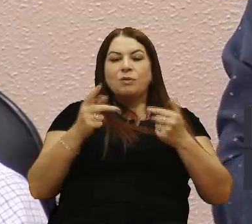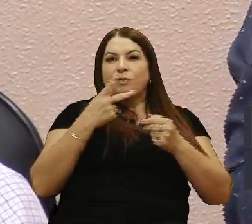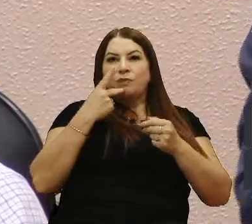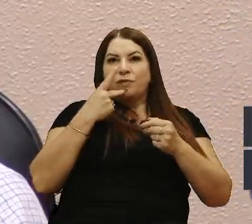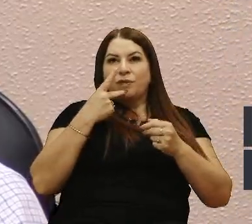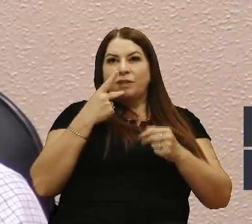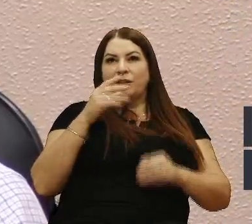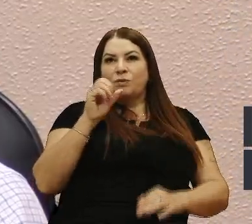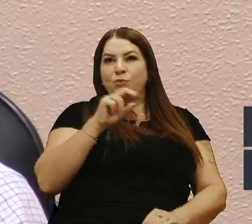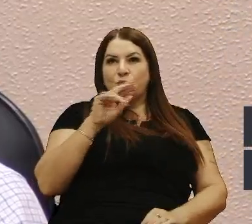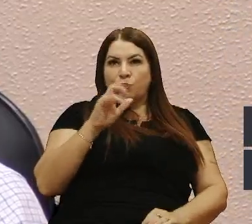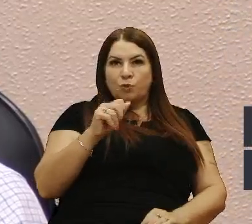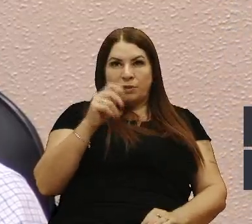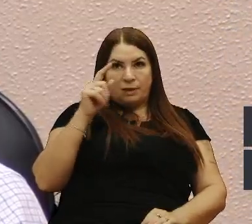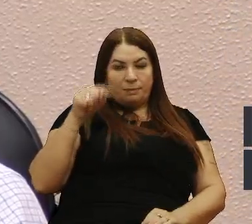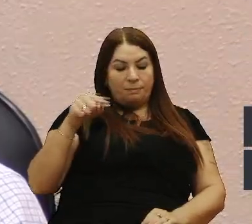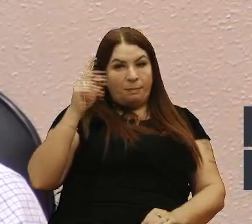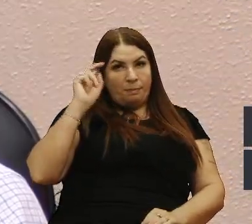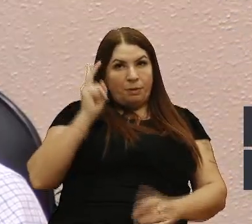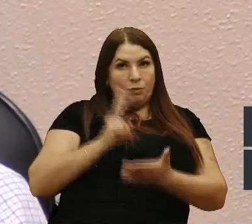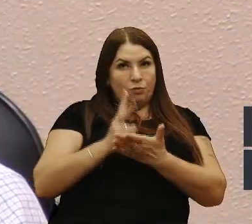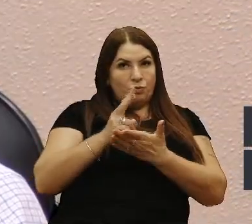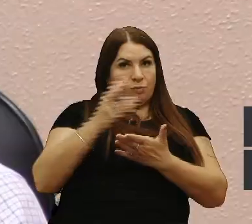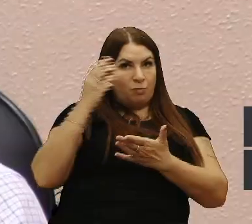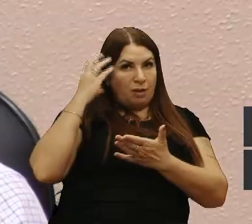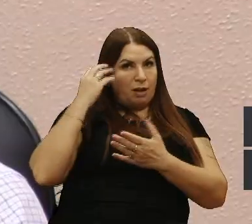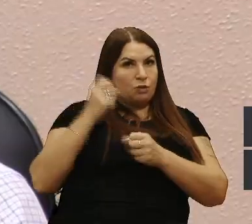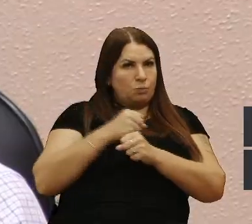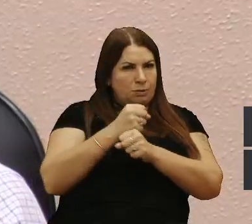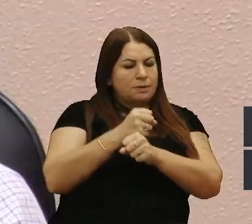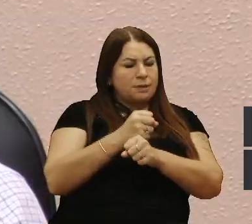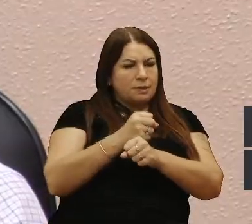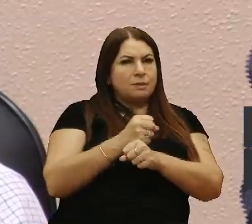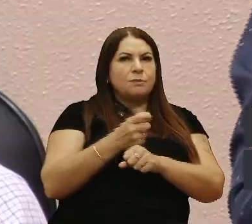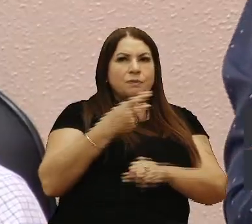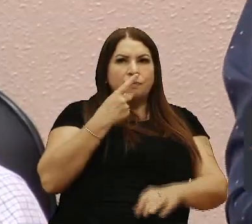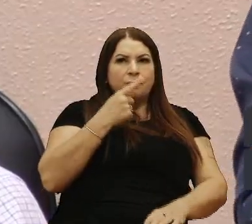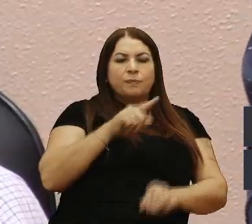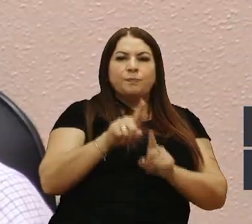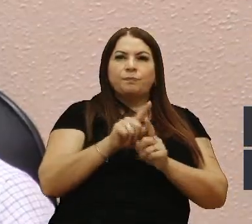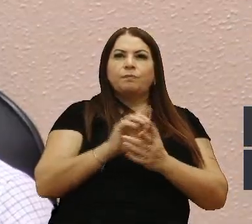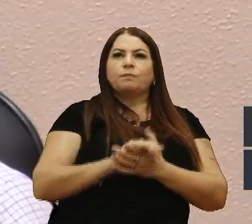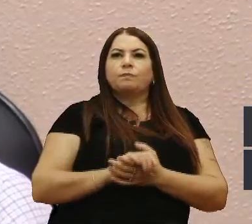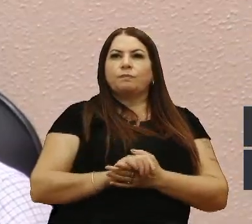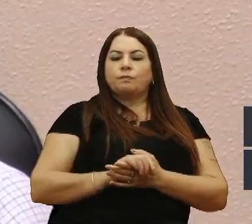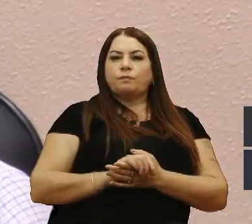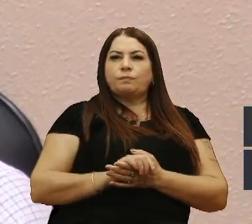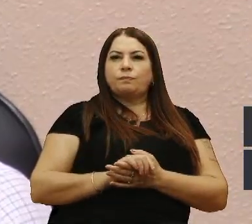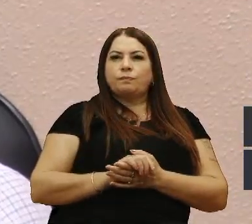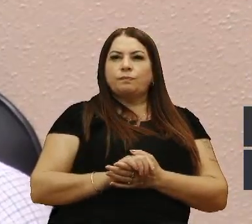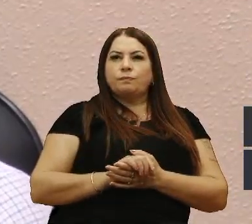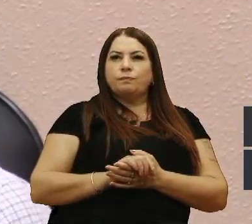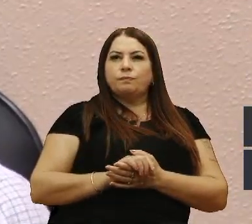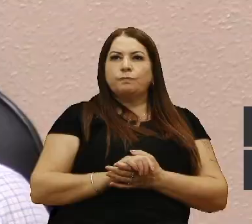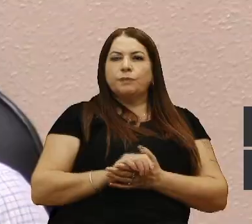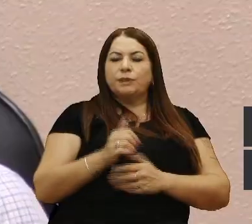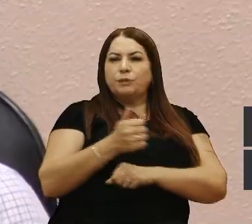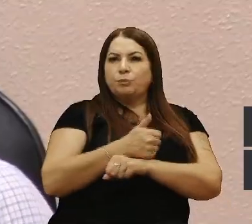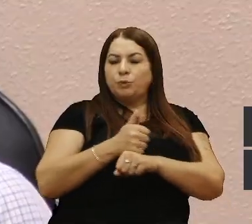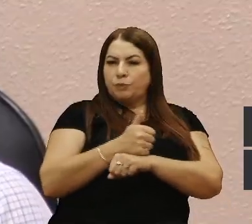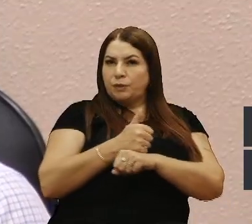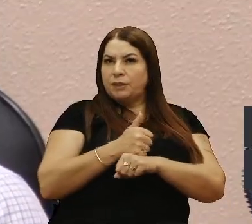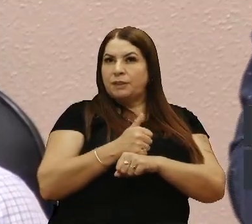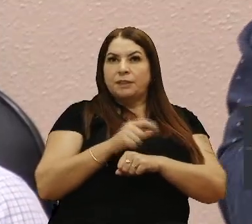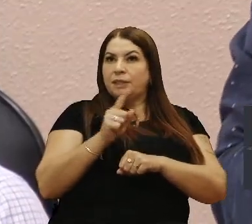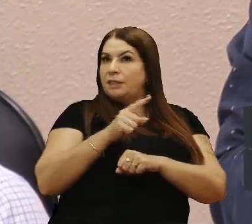falados, o Souza. Mas sabe que para se manter uma rádio todo esse tempo também, eu quero fazer aqui uma menção aos profissionais que